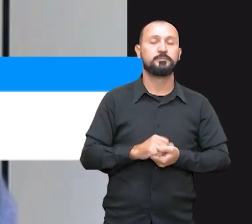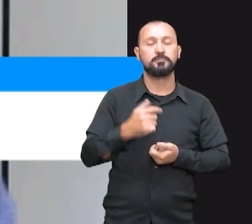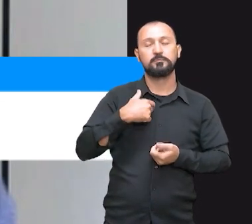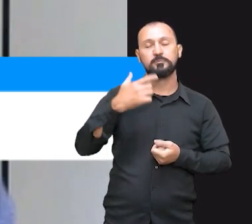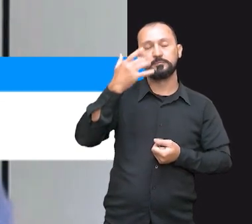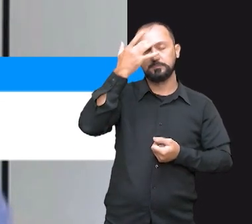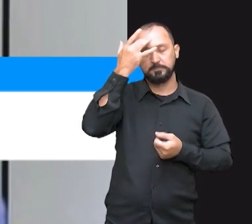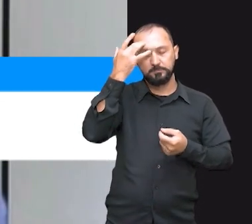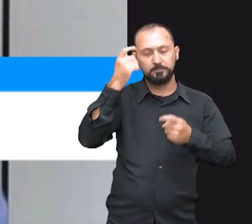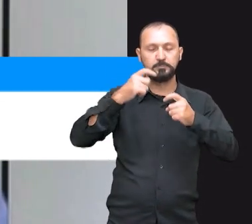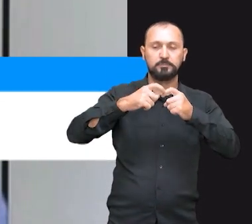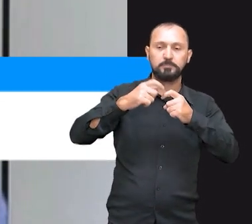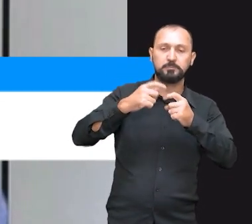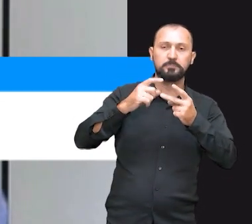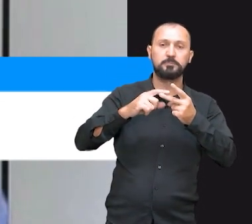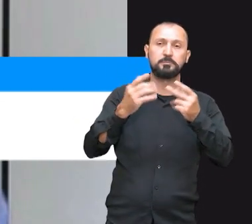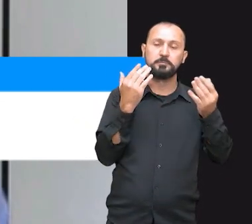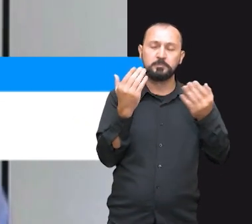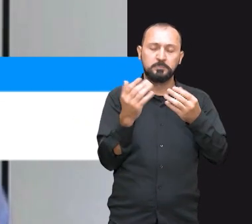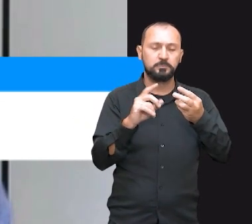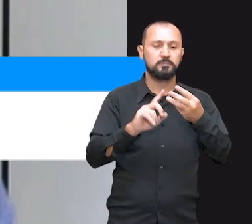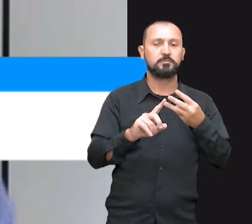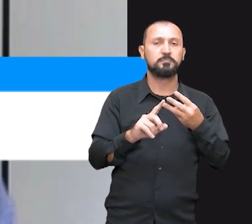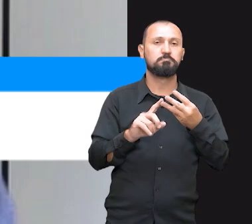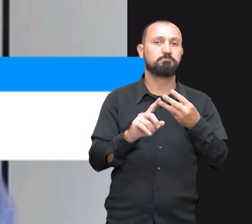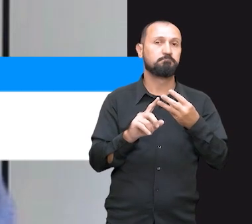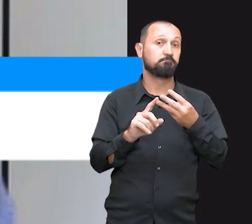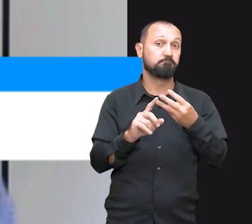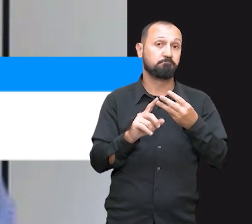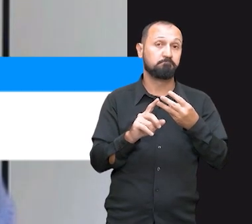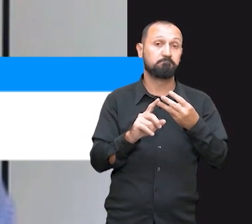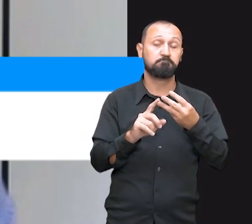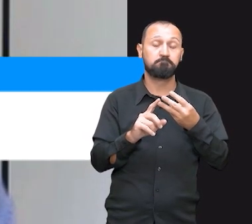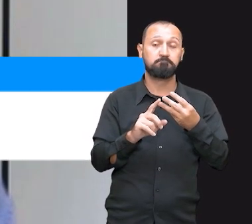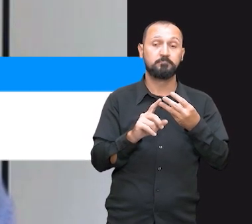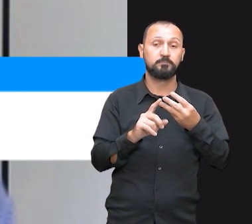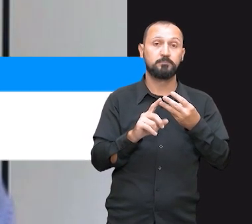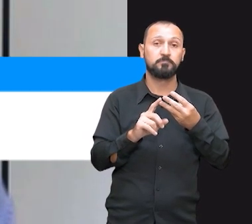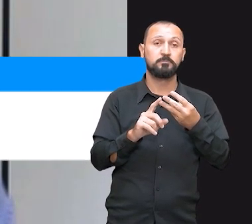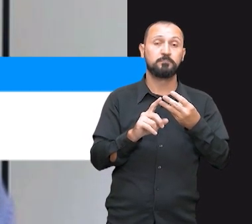áreas, né? Área de psiquiatria, de psicologia.